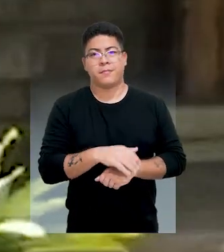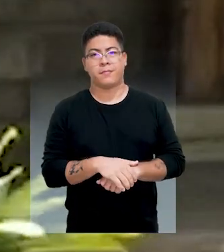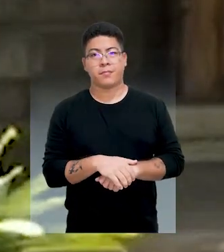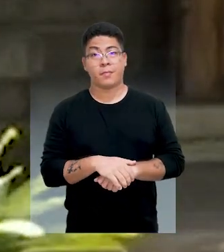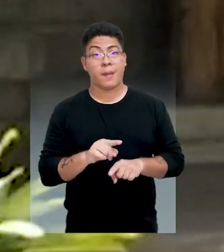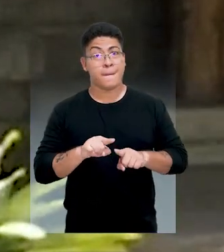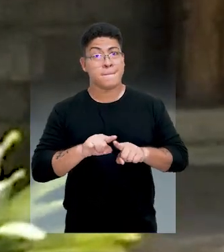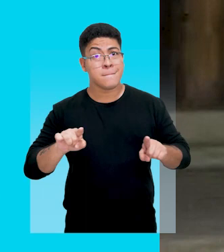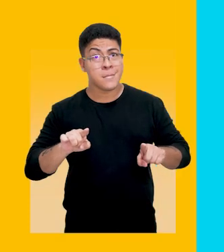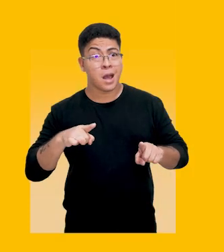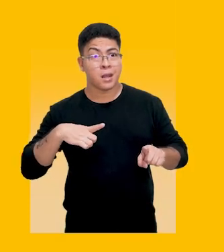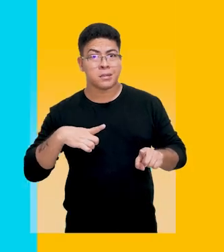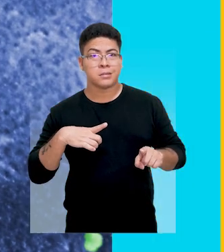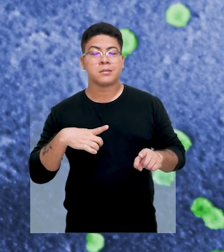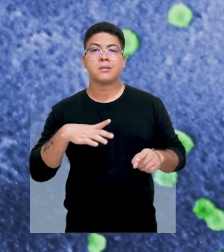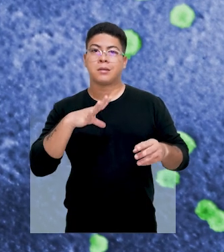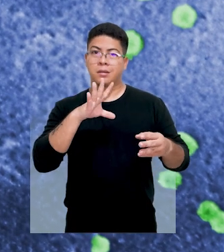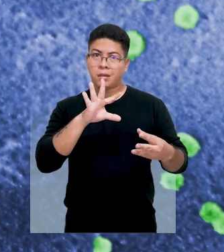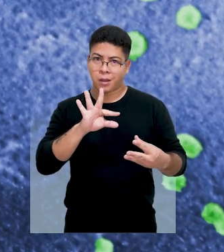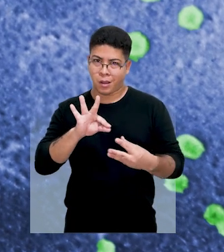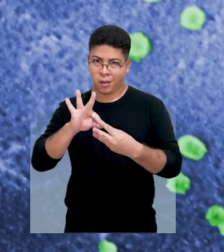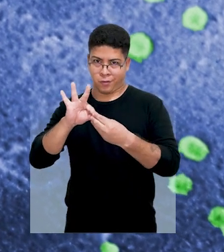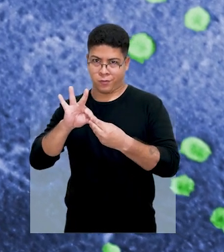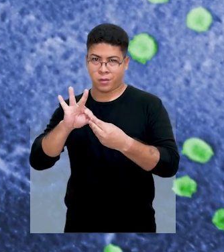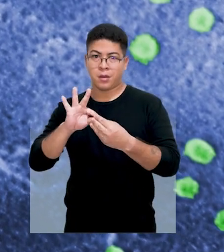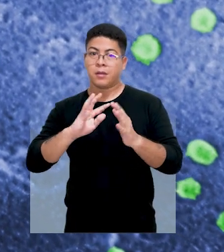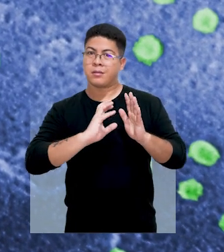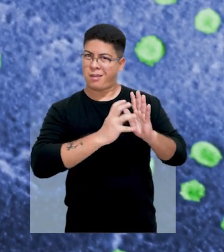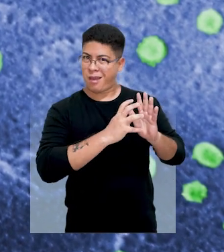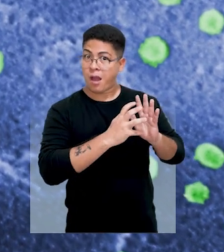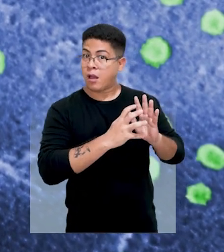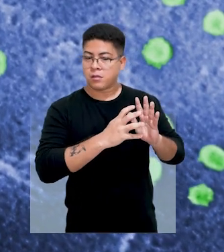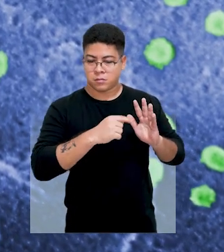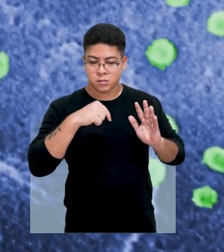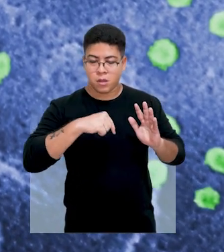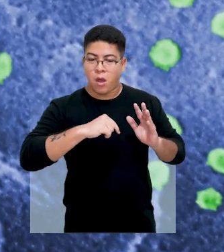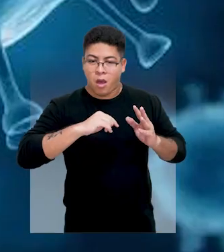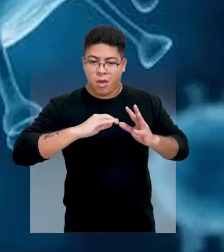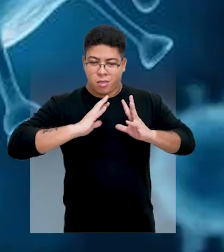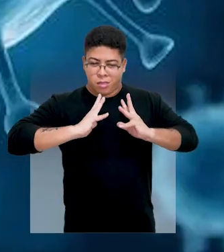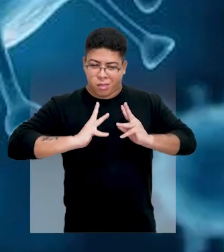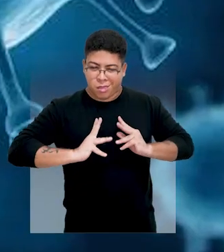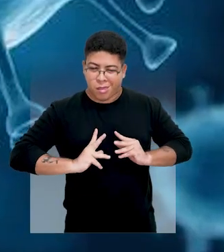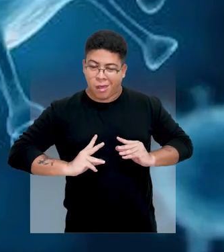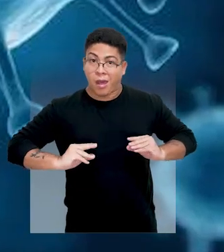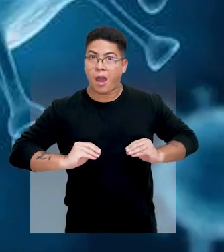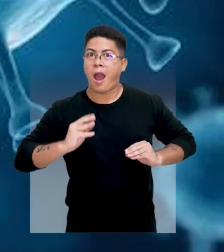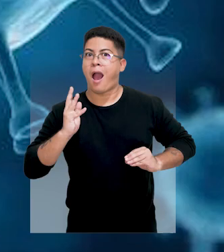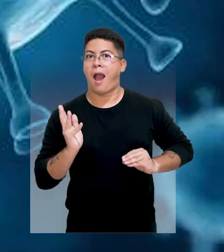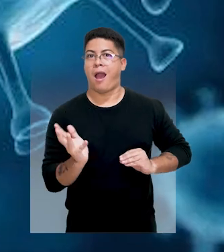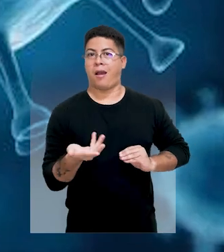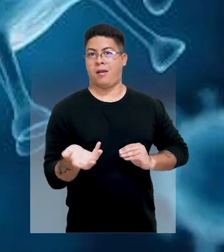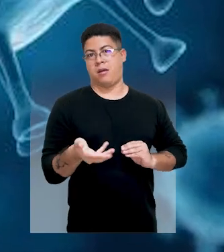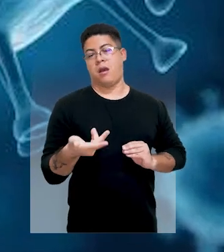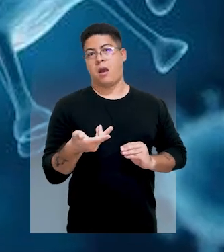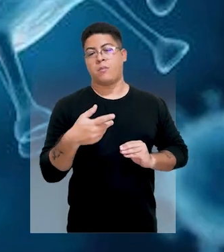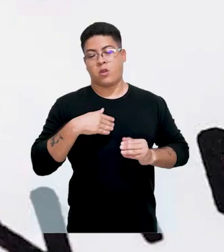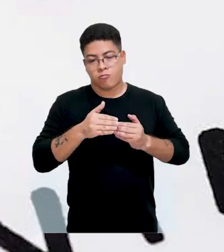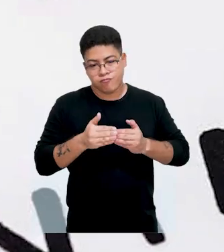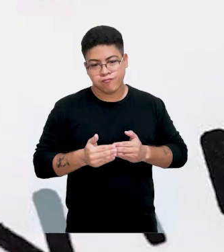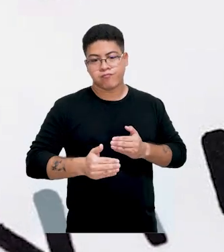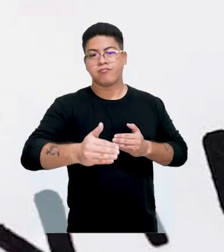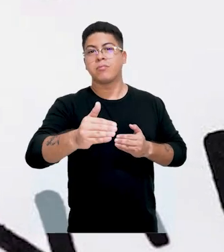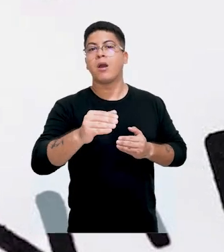acontece de forma acelerada em pessoas vivendo com HIV e AIDS. Isso se deve principalmente à inflamação crônica gerada pela